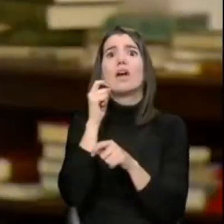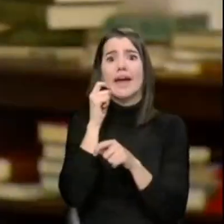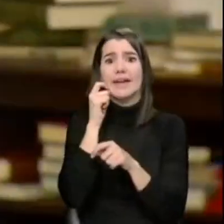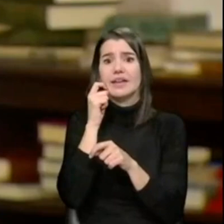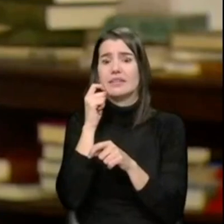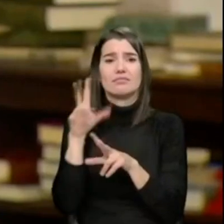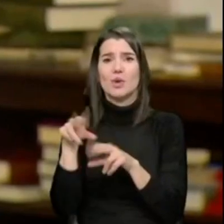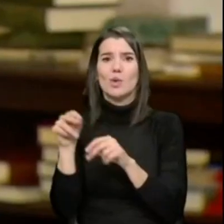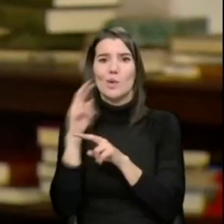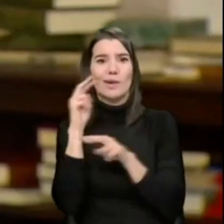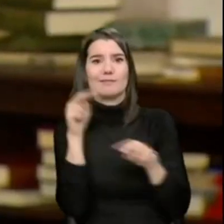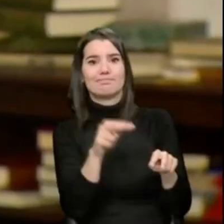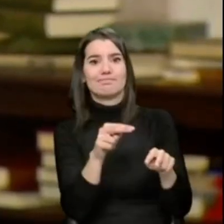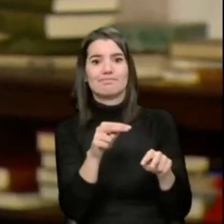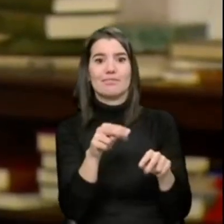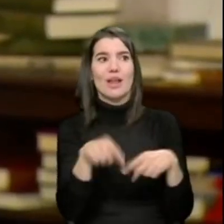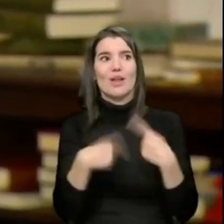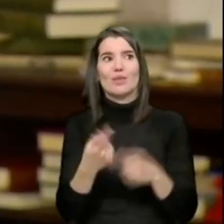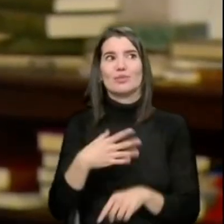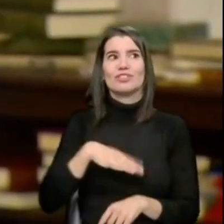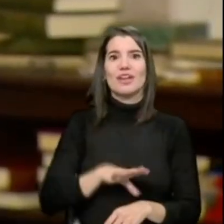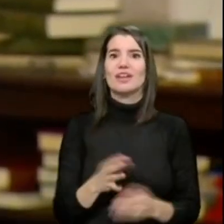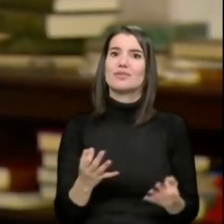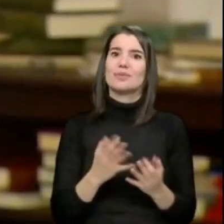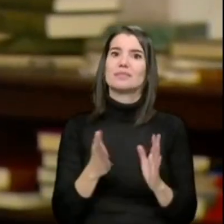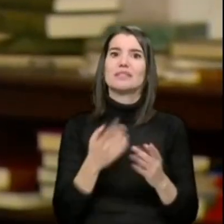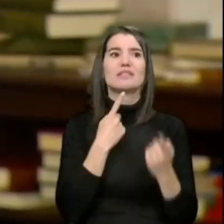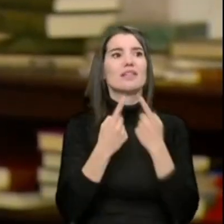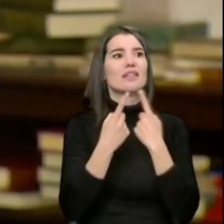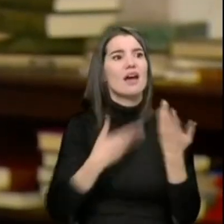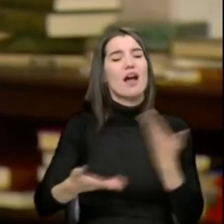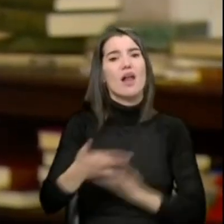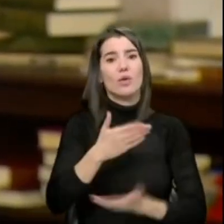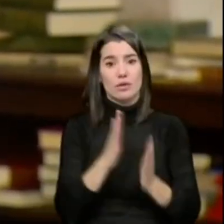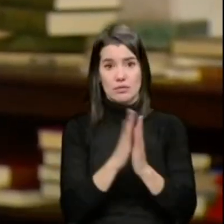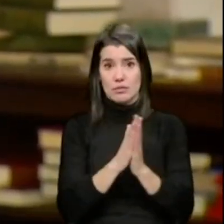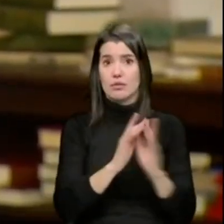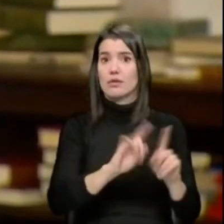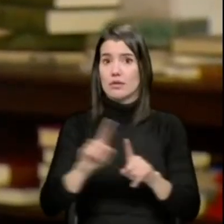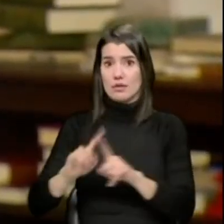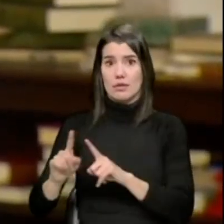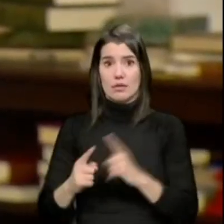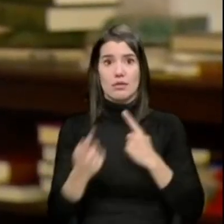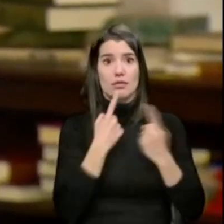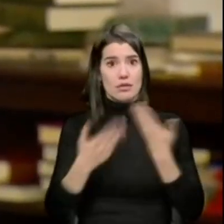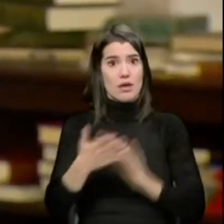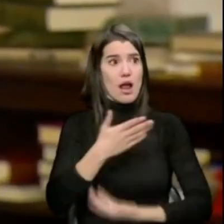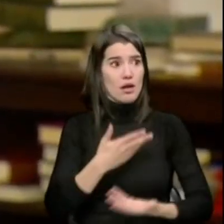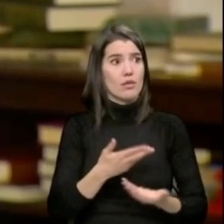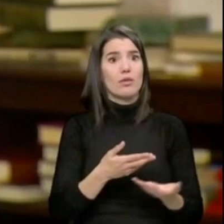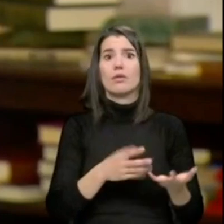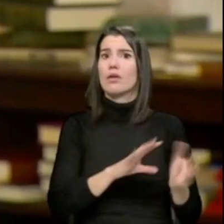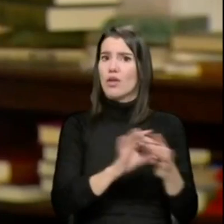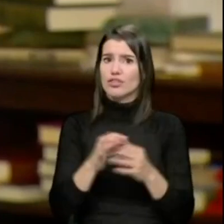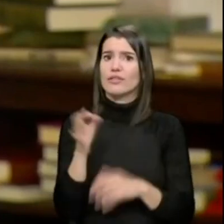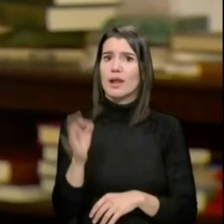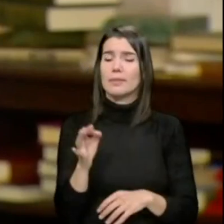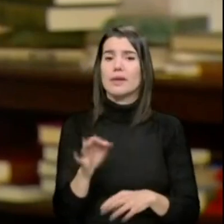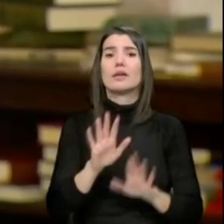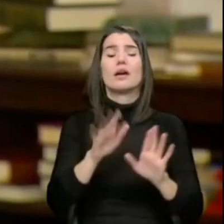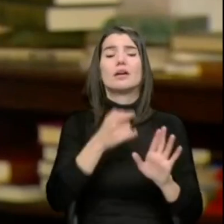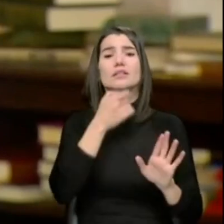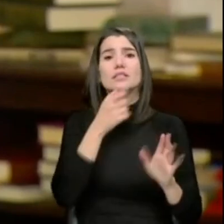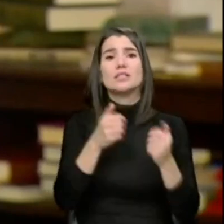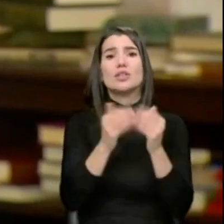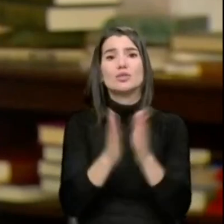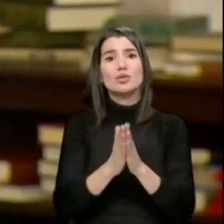olha. E depois querem realmente que haja um diálogo. O diálogo interreligioso fazia sentido quando, efetivamente, todos os